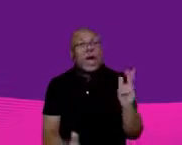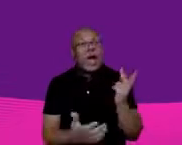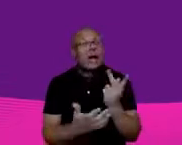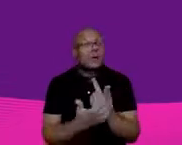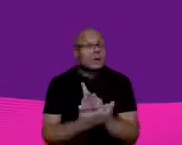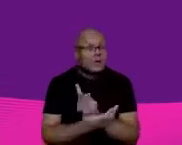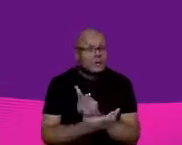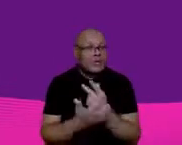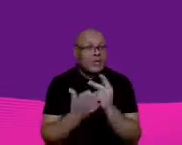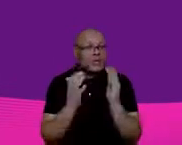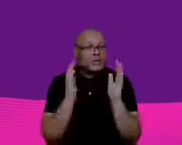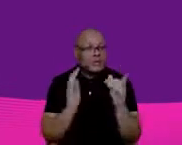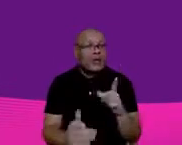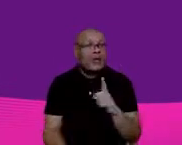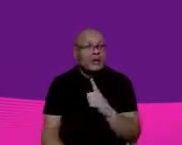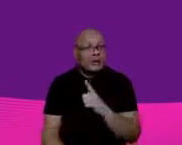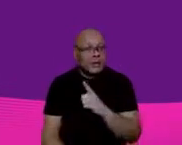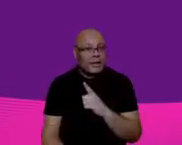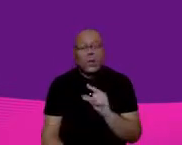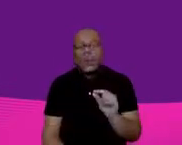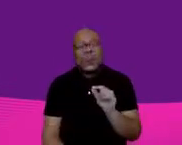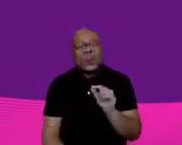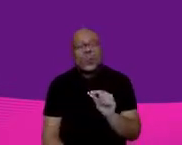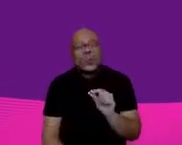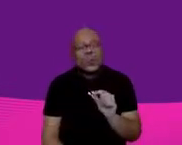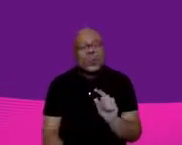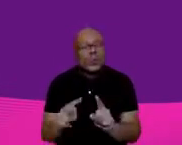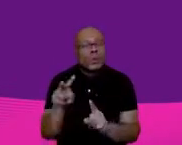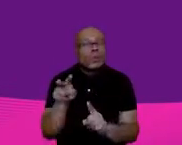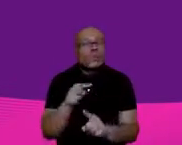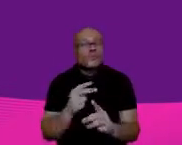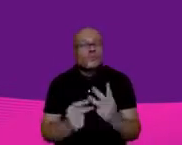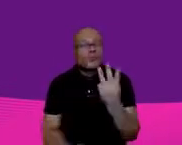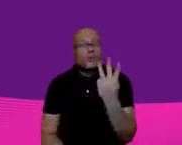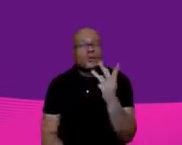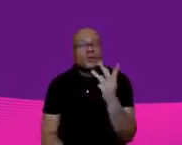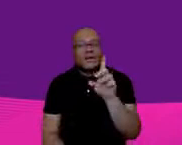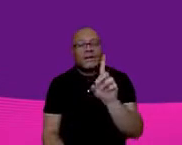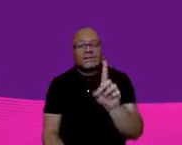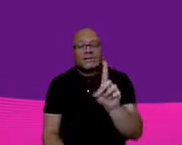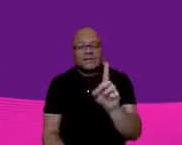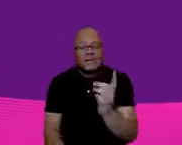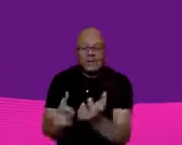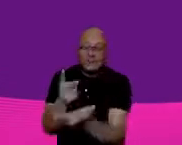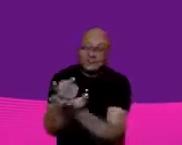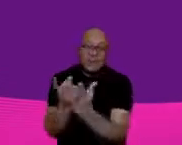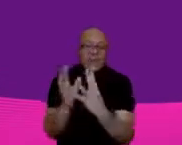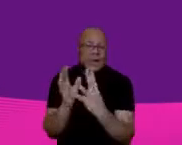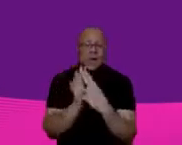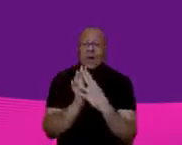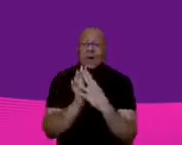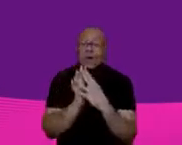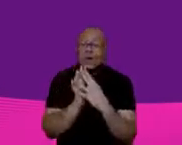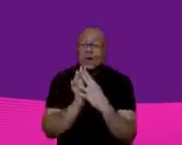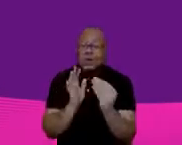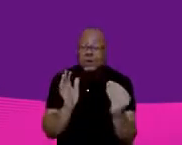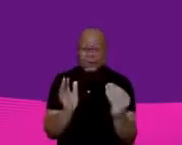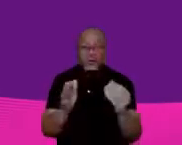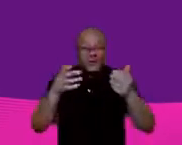aqui eu tenho uma visão 3D do paciente. Este é o modelo sobre o qual eu estava falando.